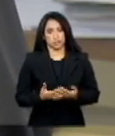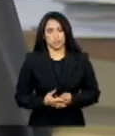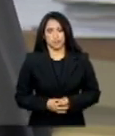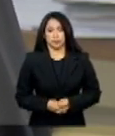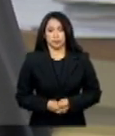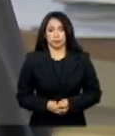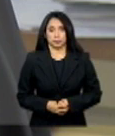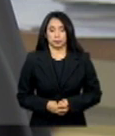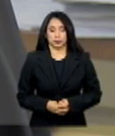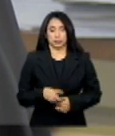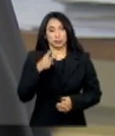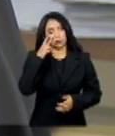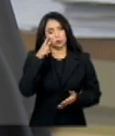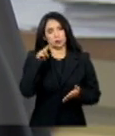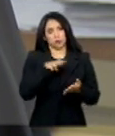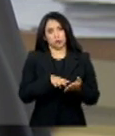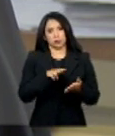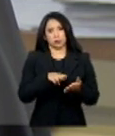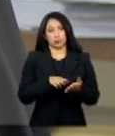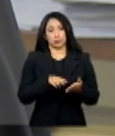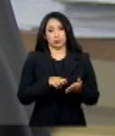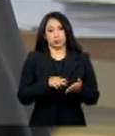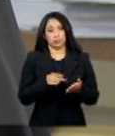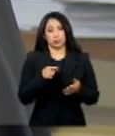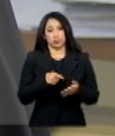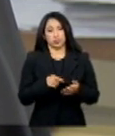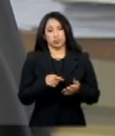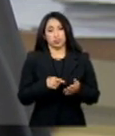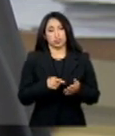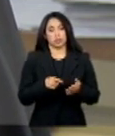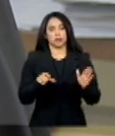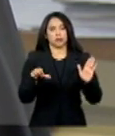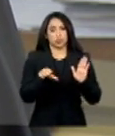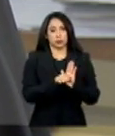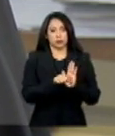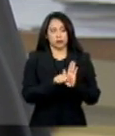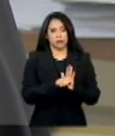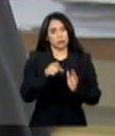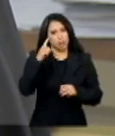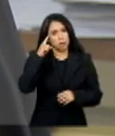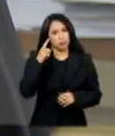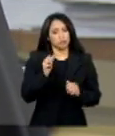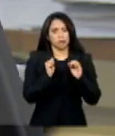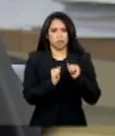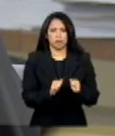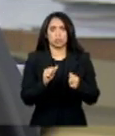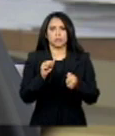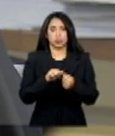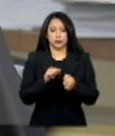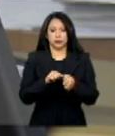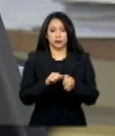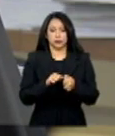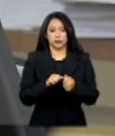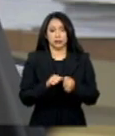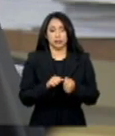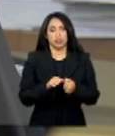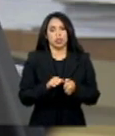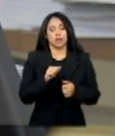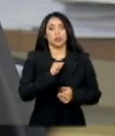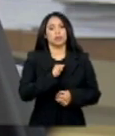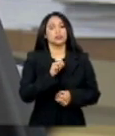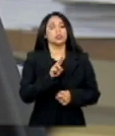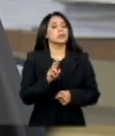verifica aqui verificar a prática do ato infracional autoridade competente poderá aplicar ao adolescente as seguintes medidas a